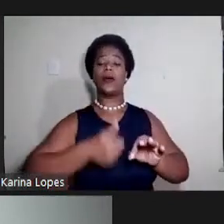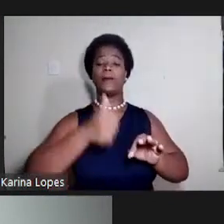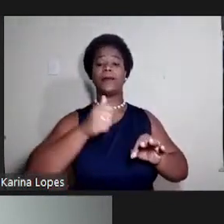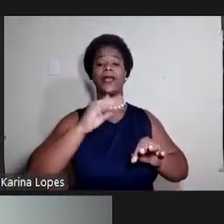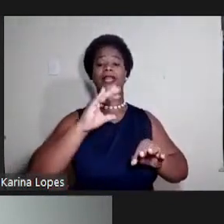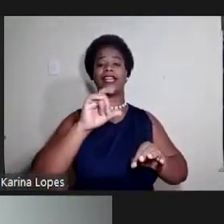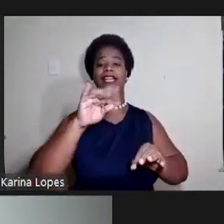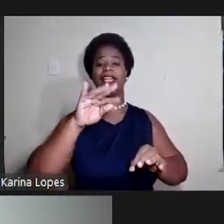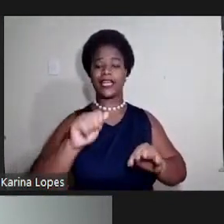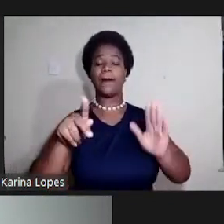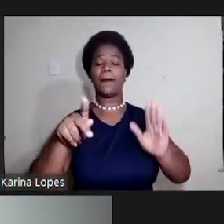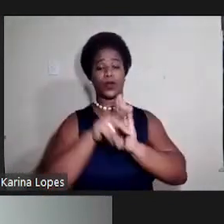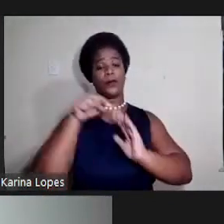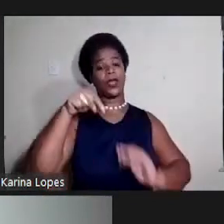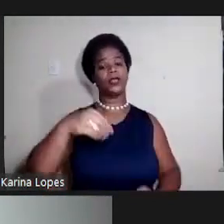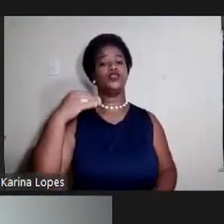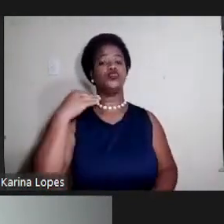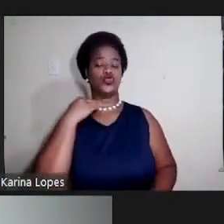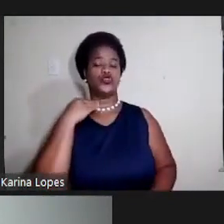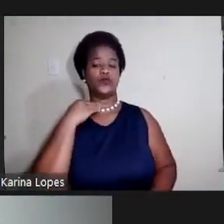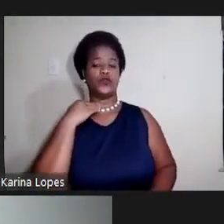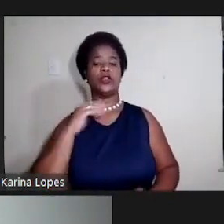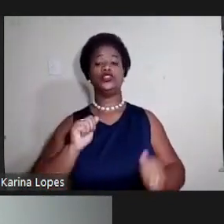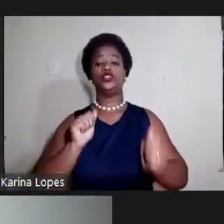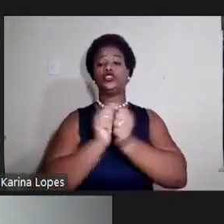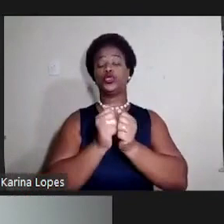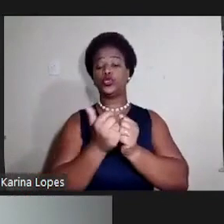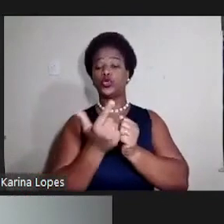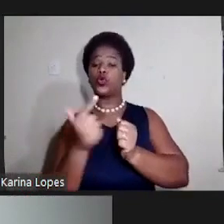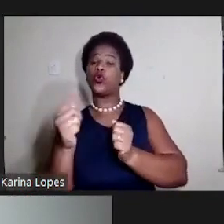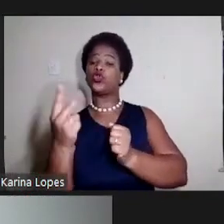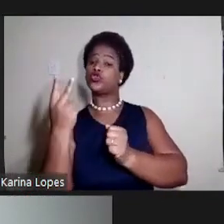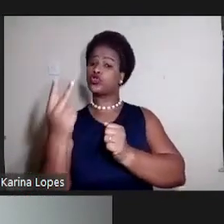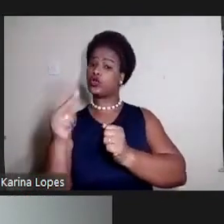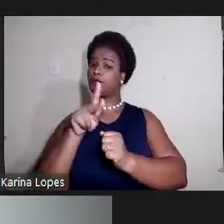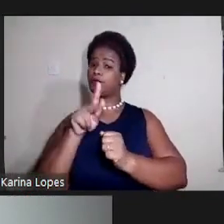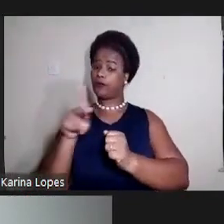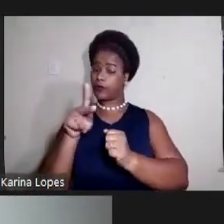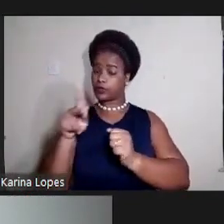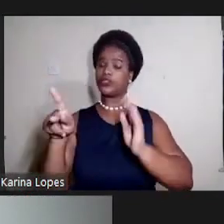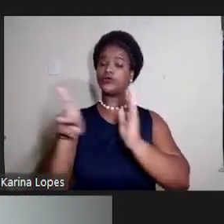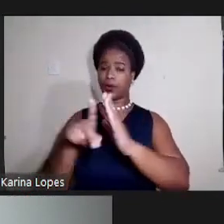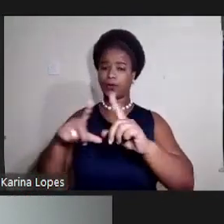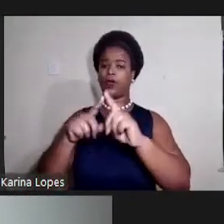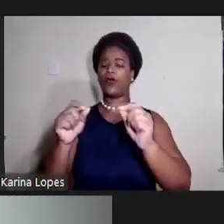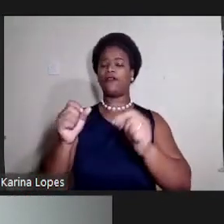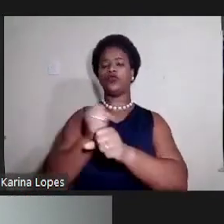Fora, com mais dois professores efetivos da UFJF no ano de 73.